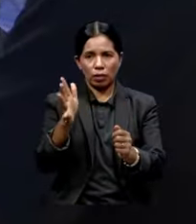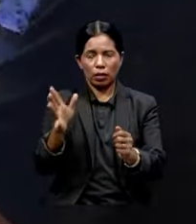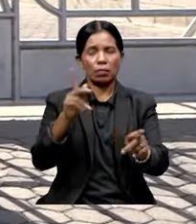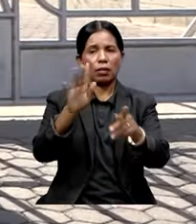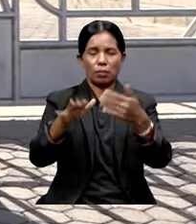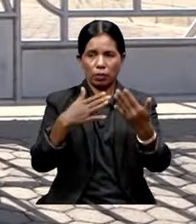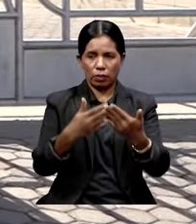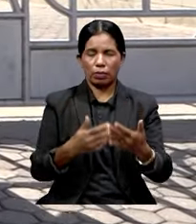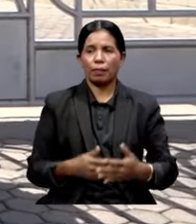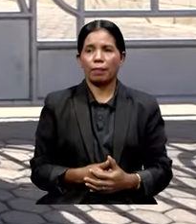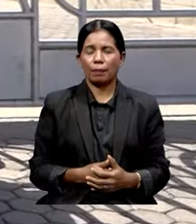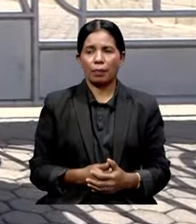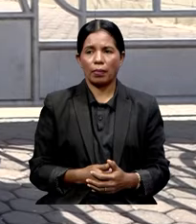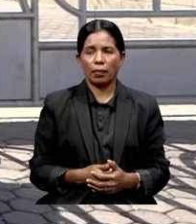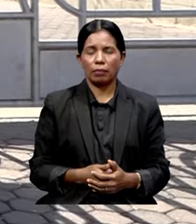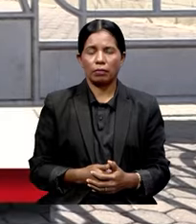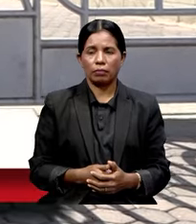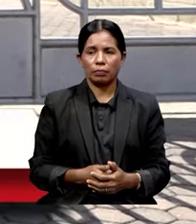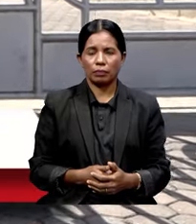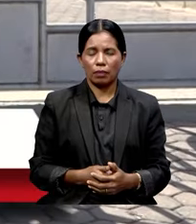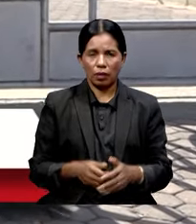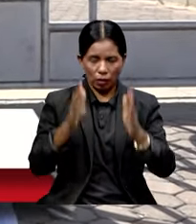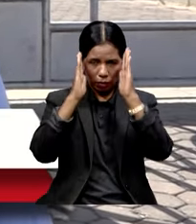sira. Estratégia ida nebe makita halo.